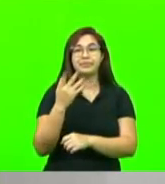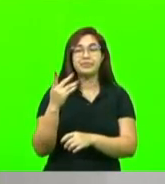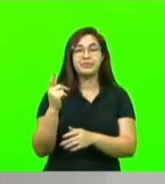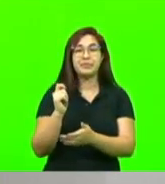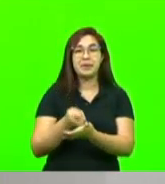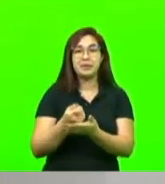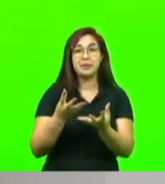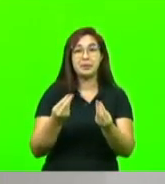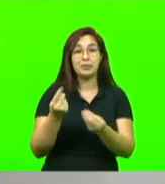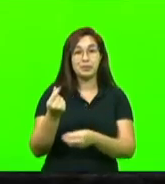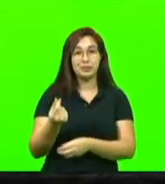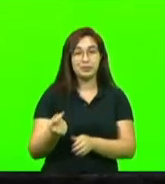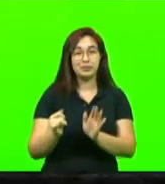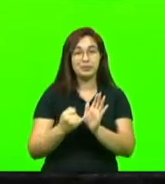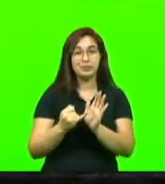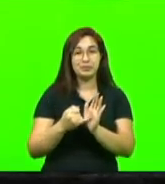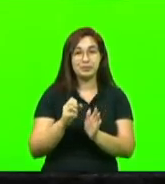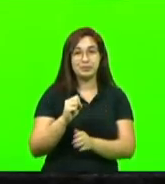obrigado.